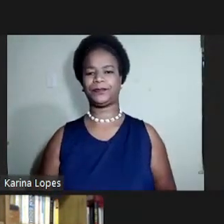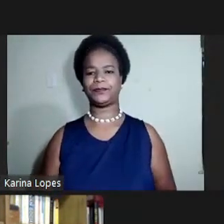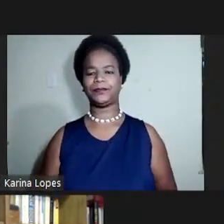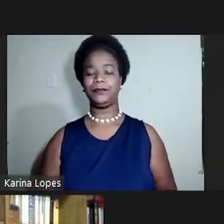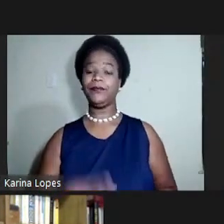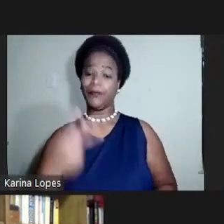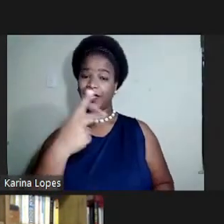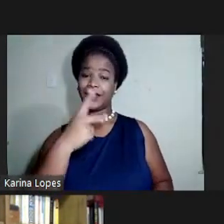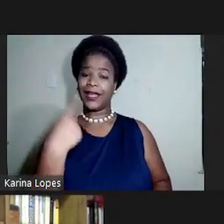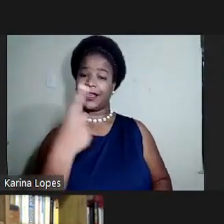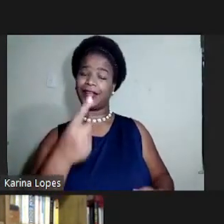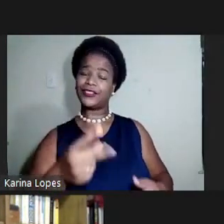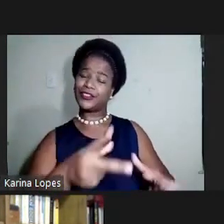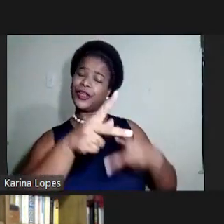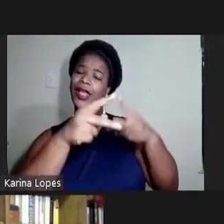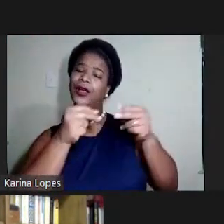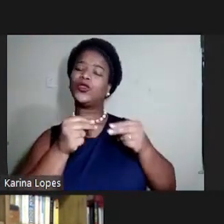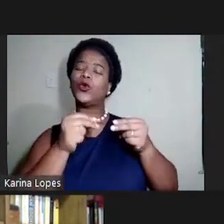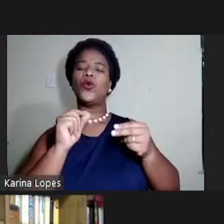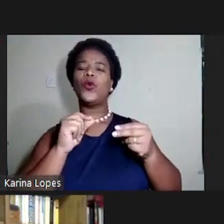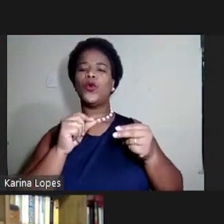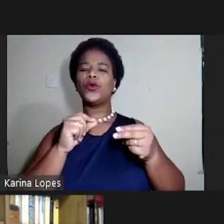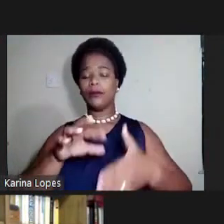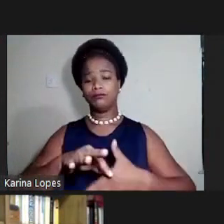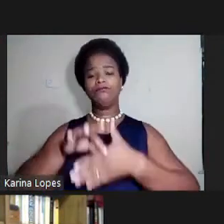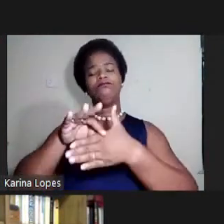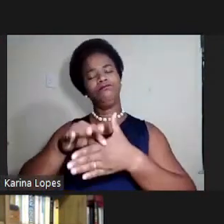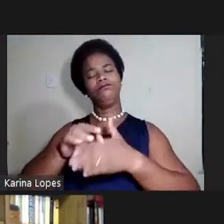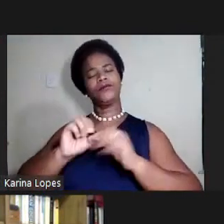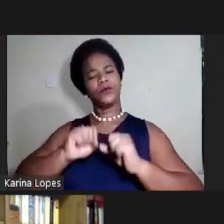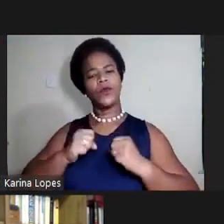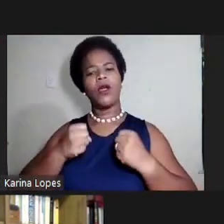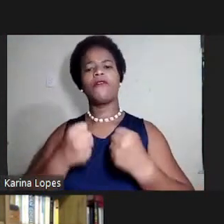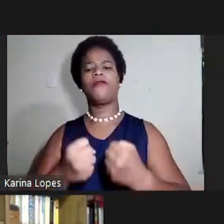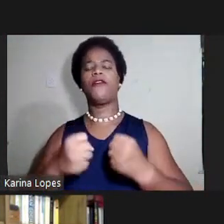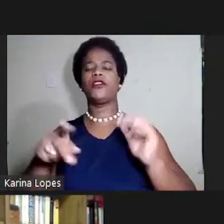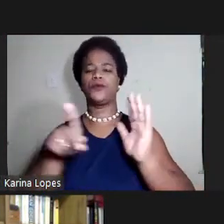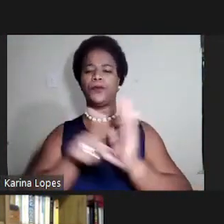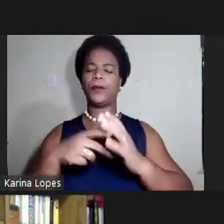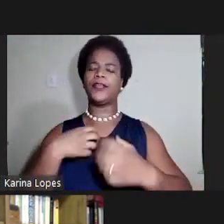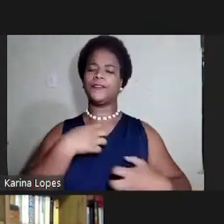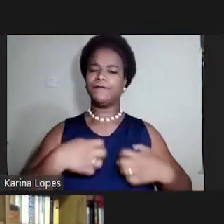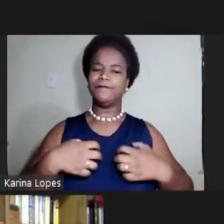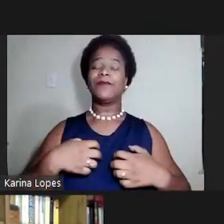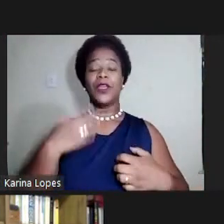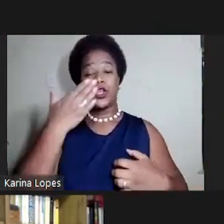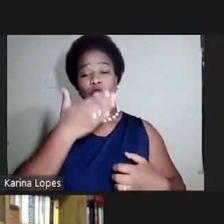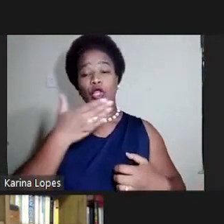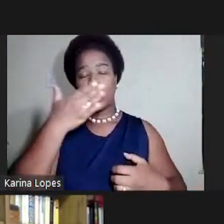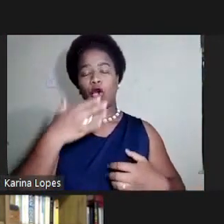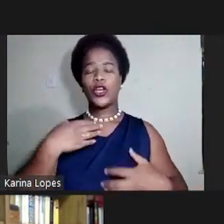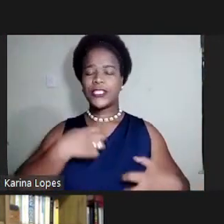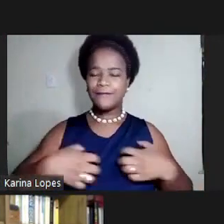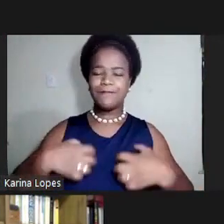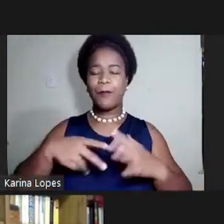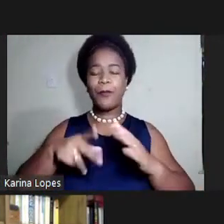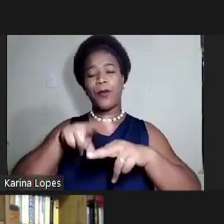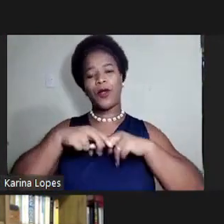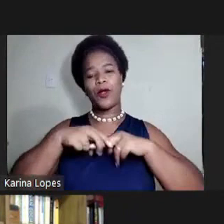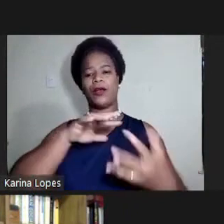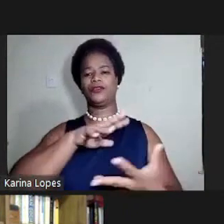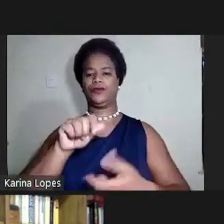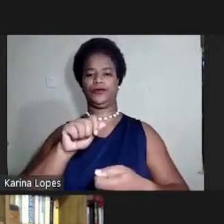legado e a inspiração, sua forte, quieta, impactante e doce inquietação com o mundo. Agora,